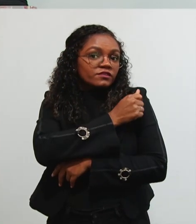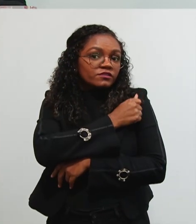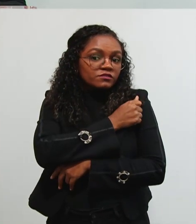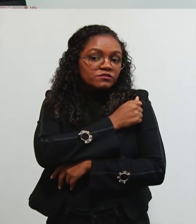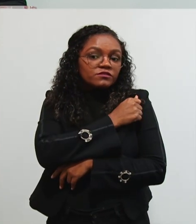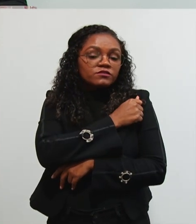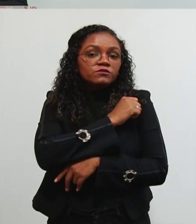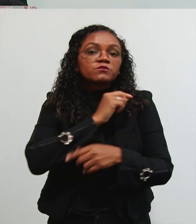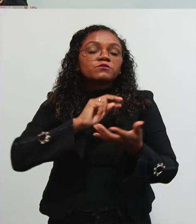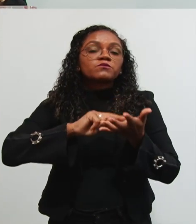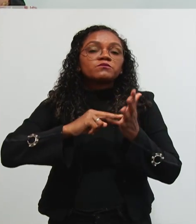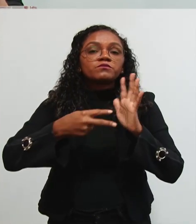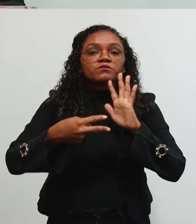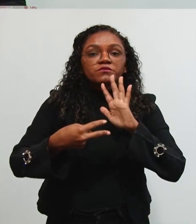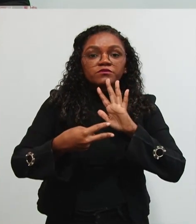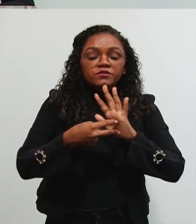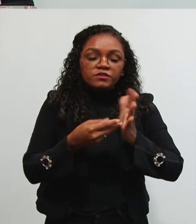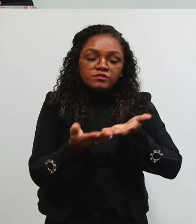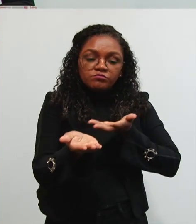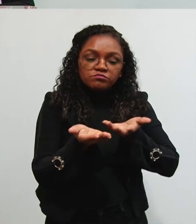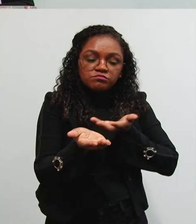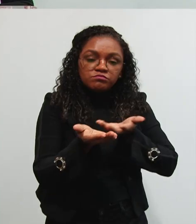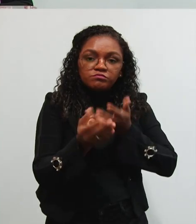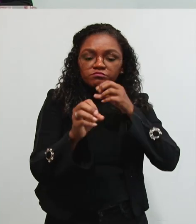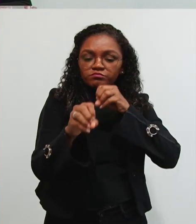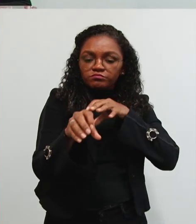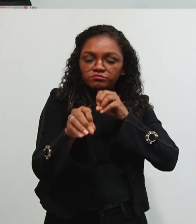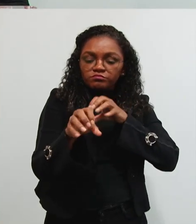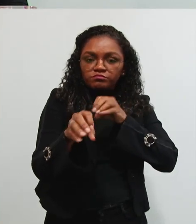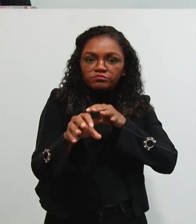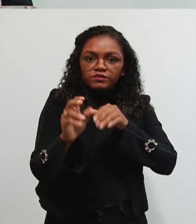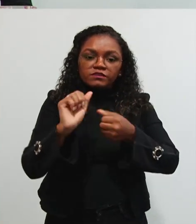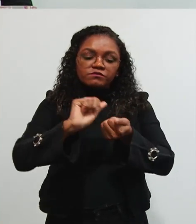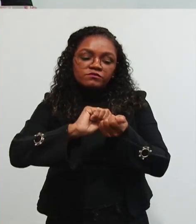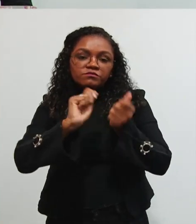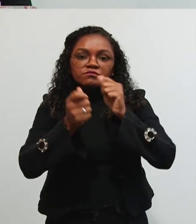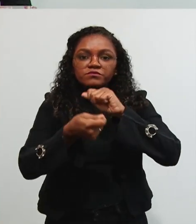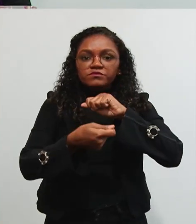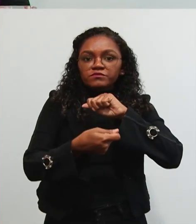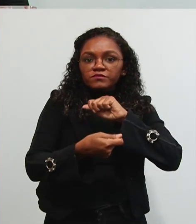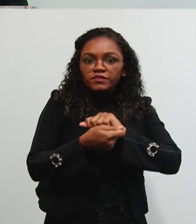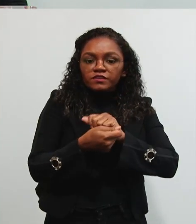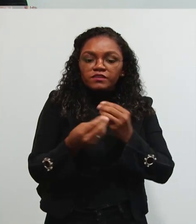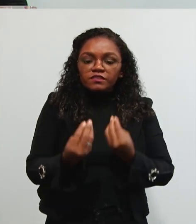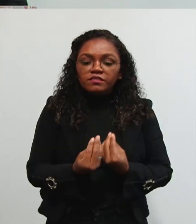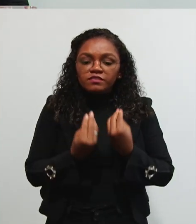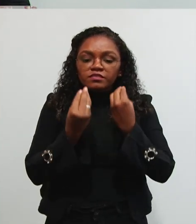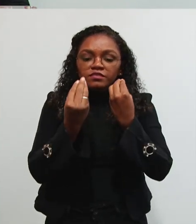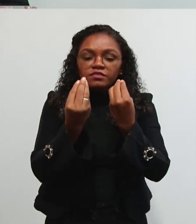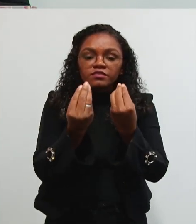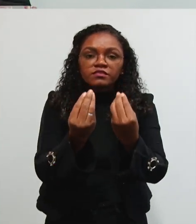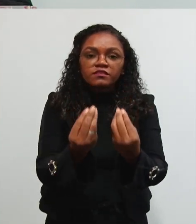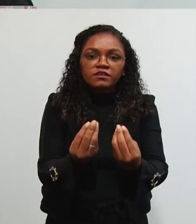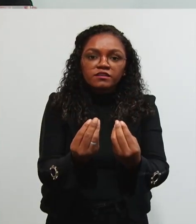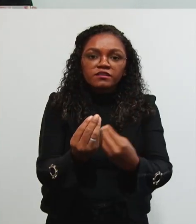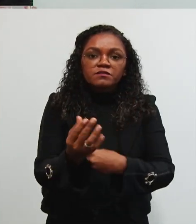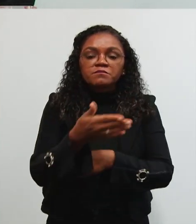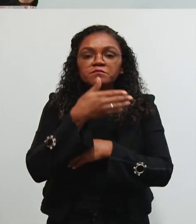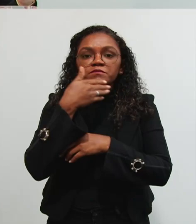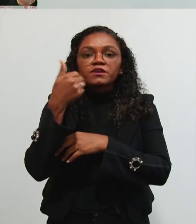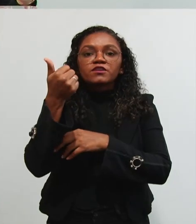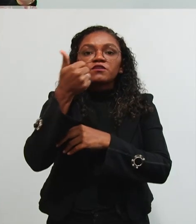no sentido de mediar a aprendizagem dela, no sentido de proporcionar a ela o